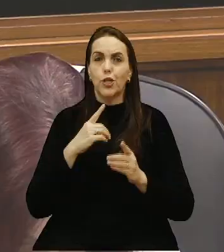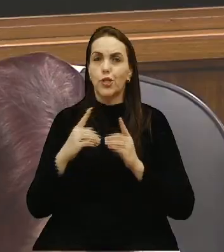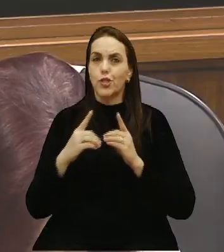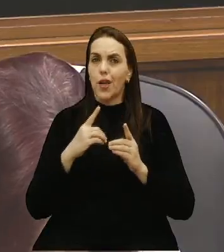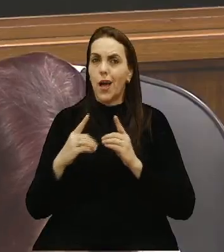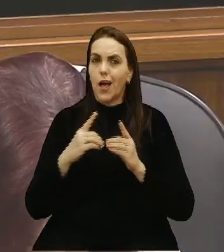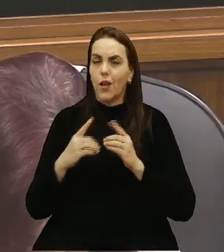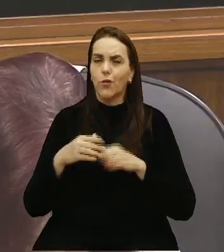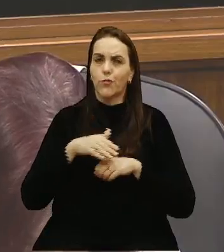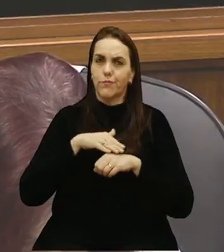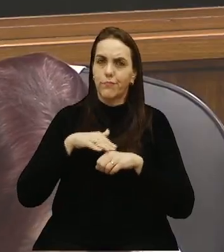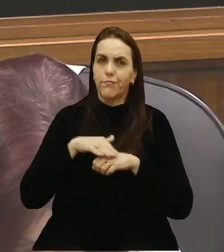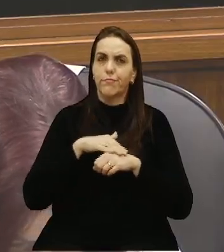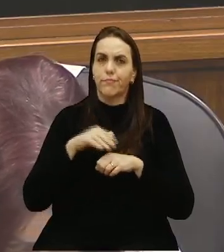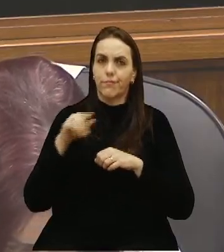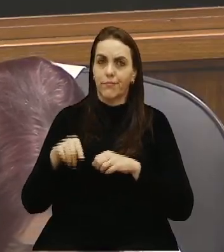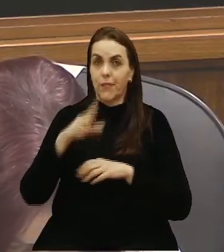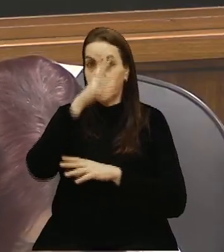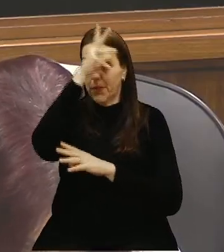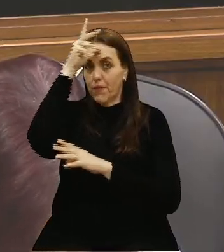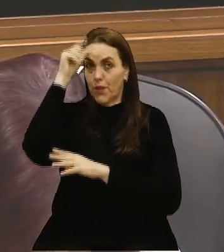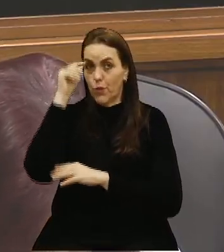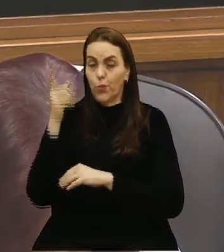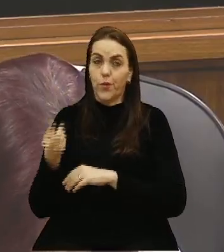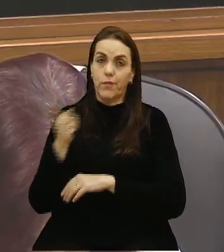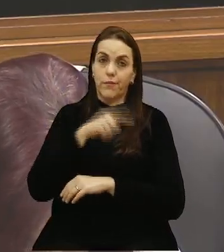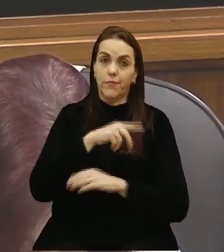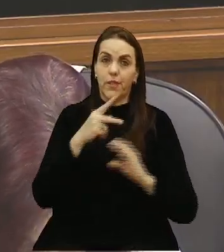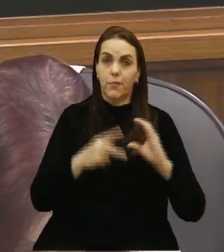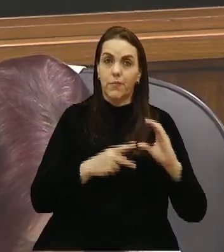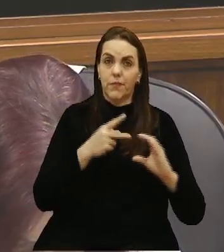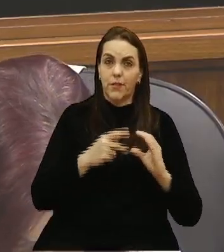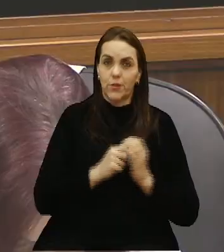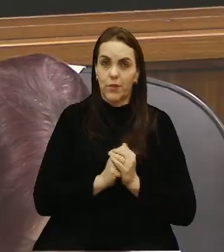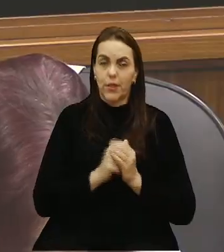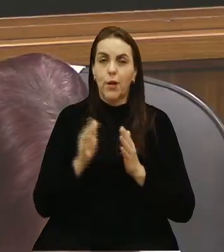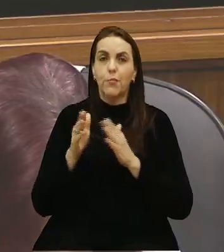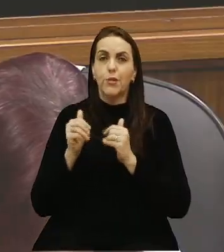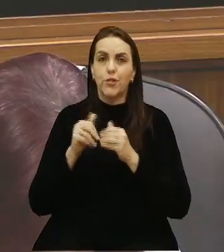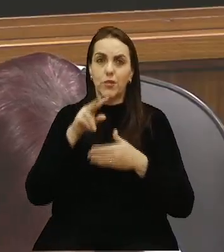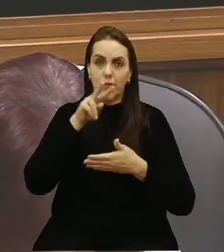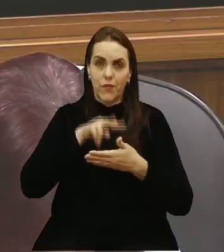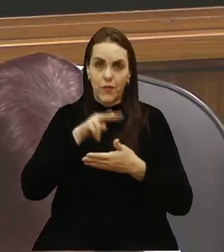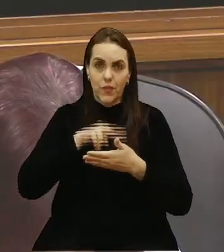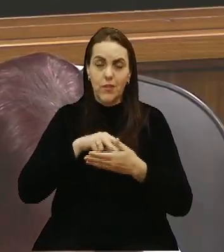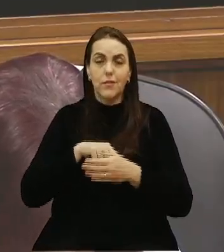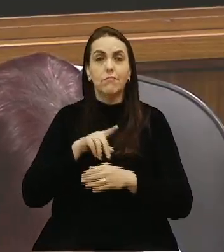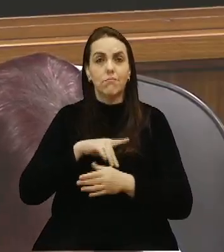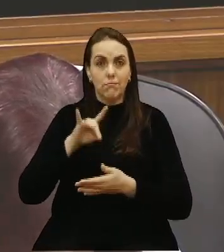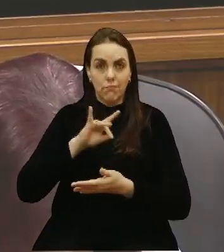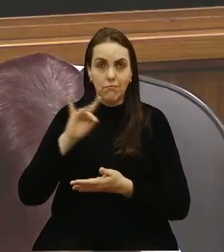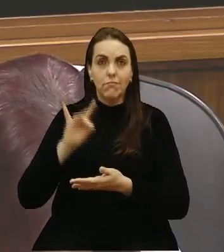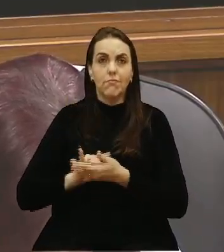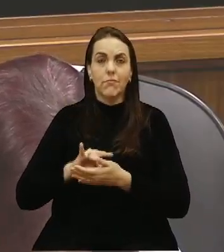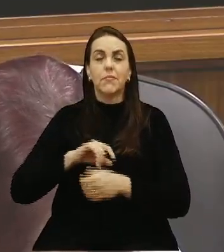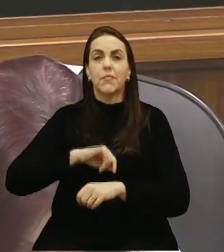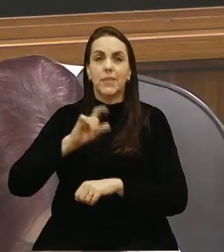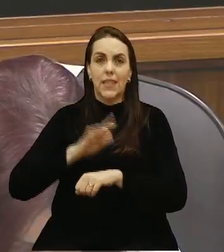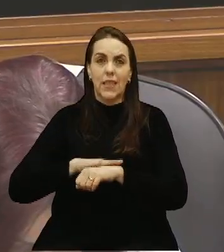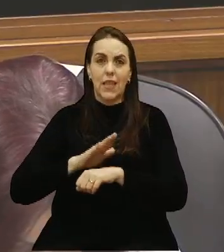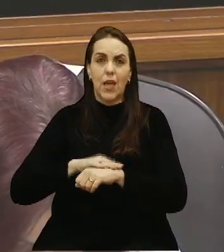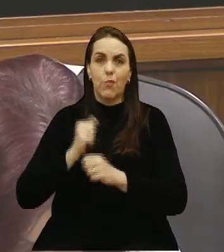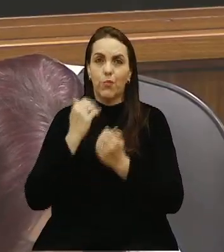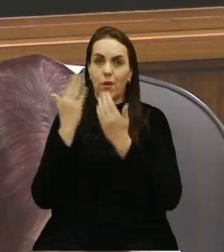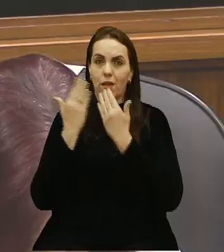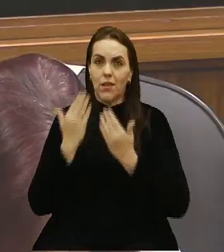Executivo para com esta casa. Devido ao pedido de vistas, a gente teve, de fato, mais tempo para